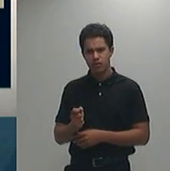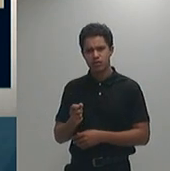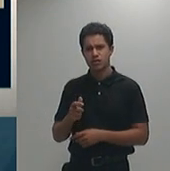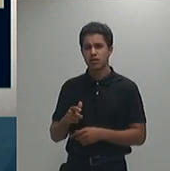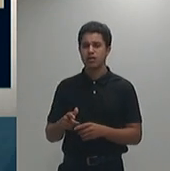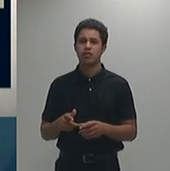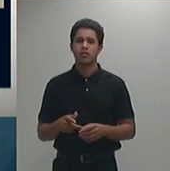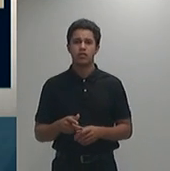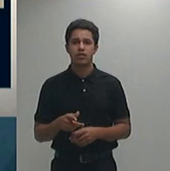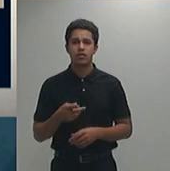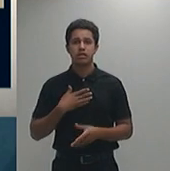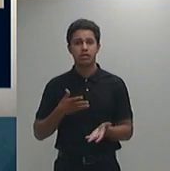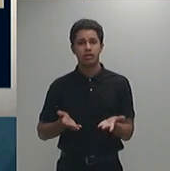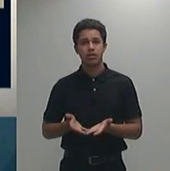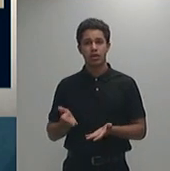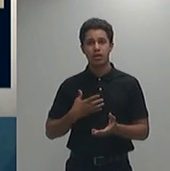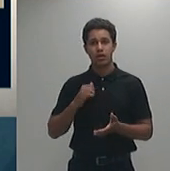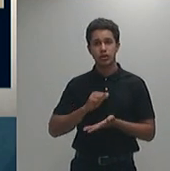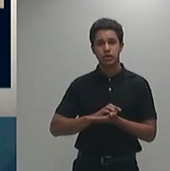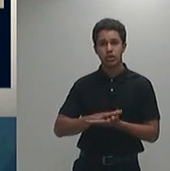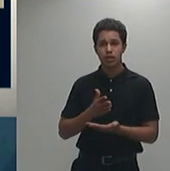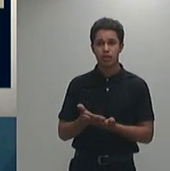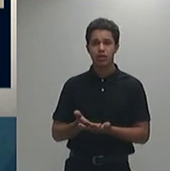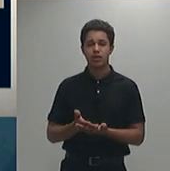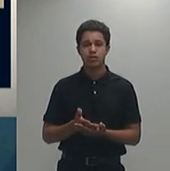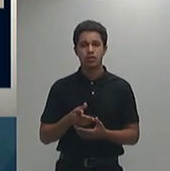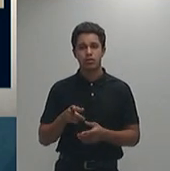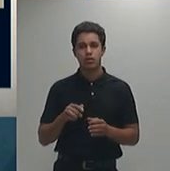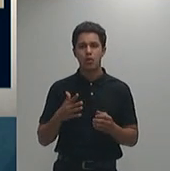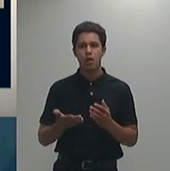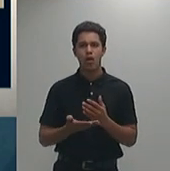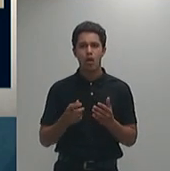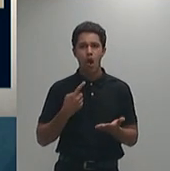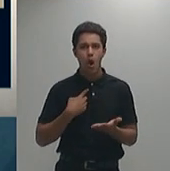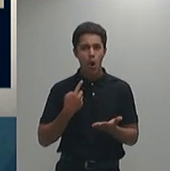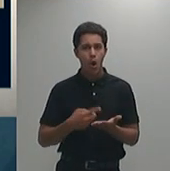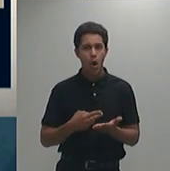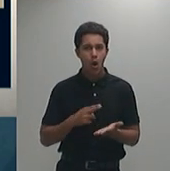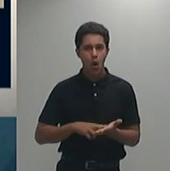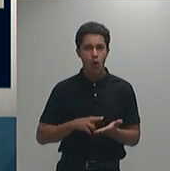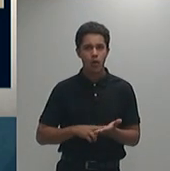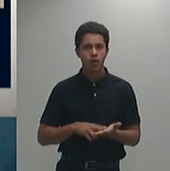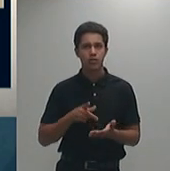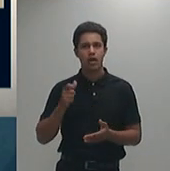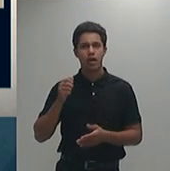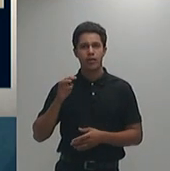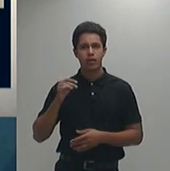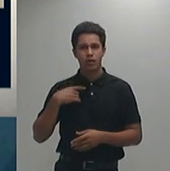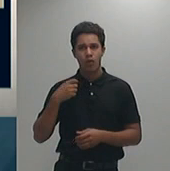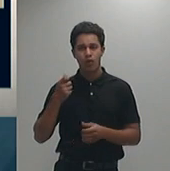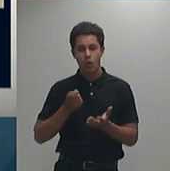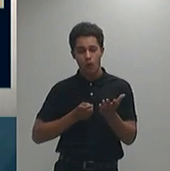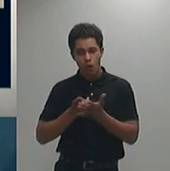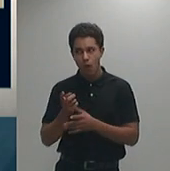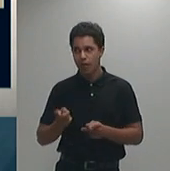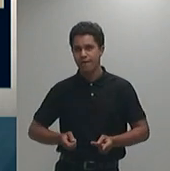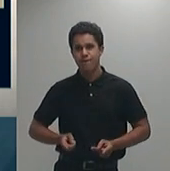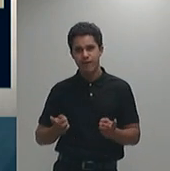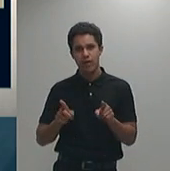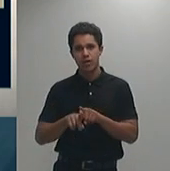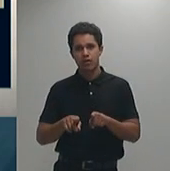em se tratando na interpretação de cláusula de compromisso arbitral constante de contrato de compra e venda o conflito de competência